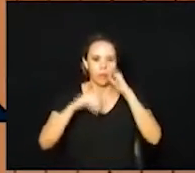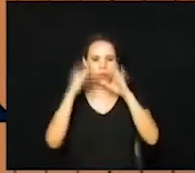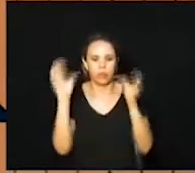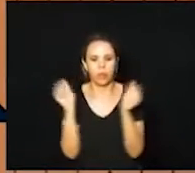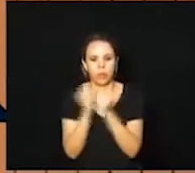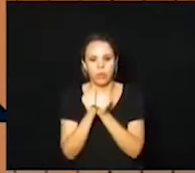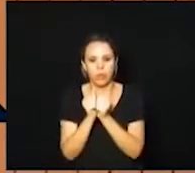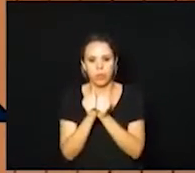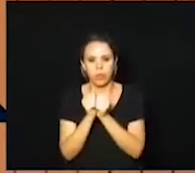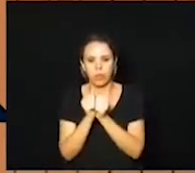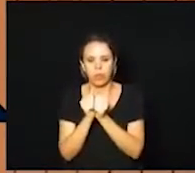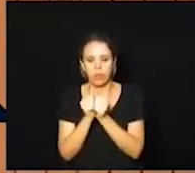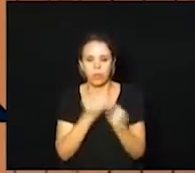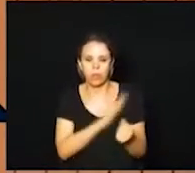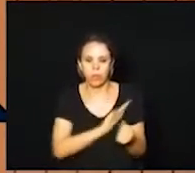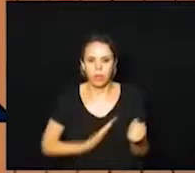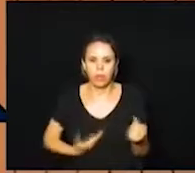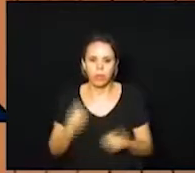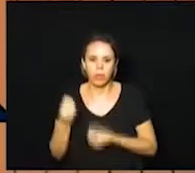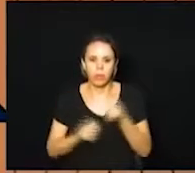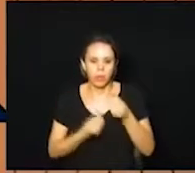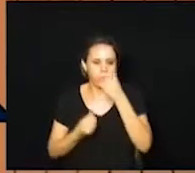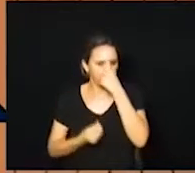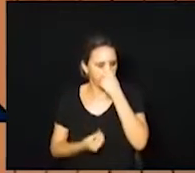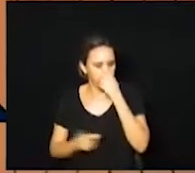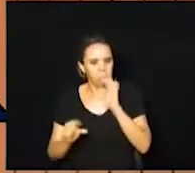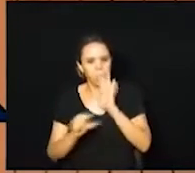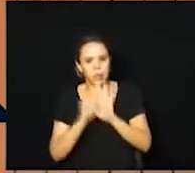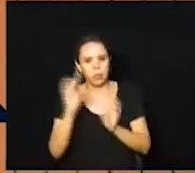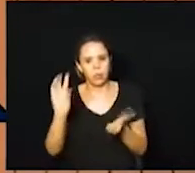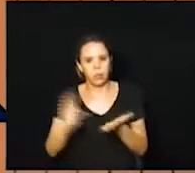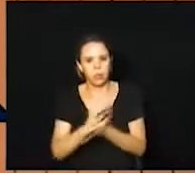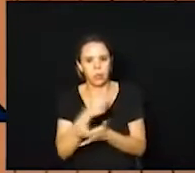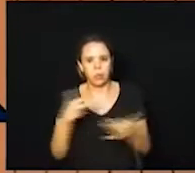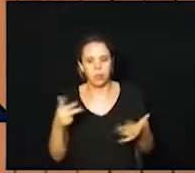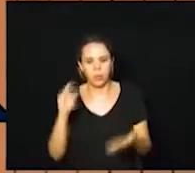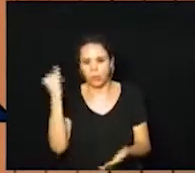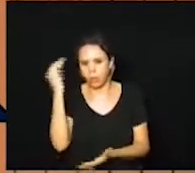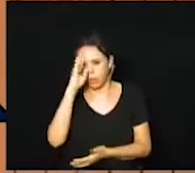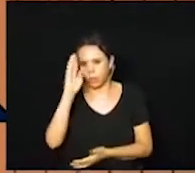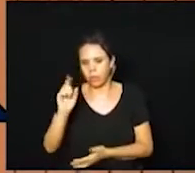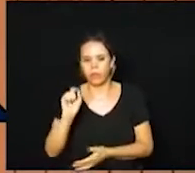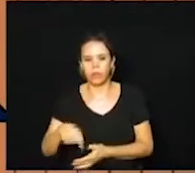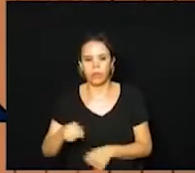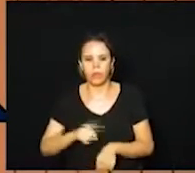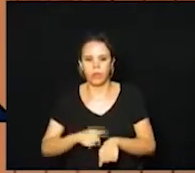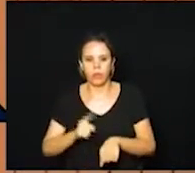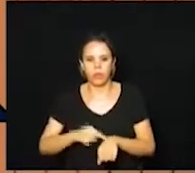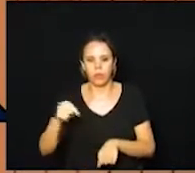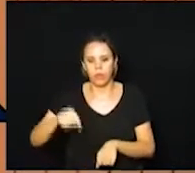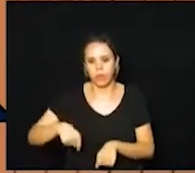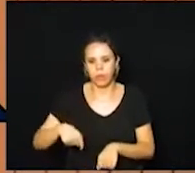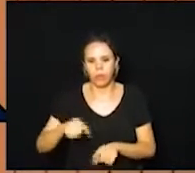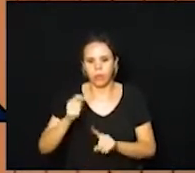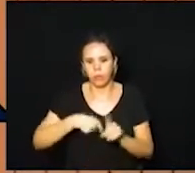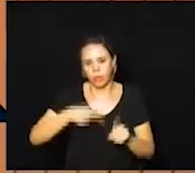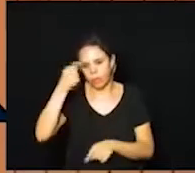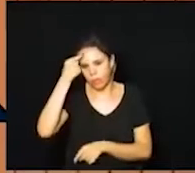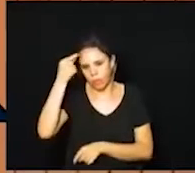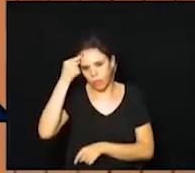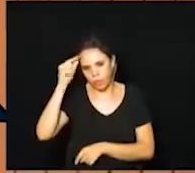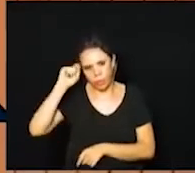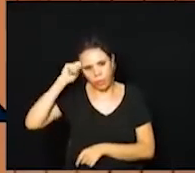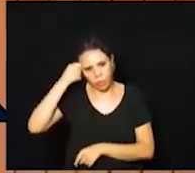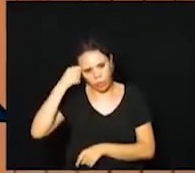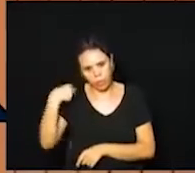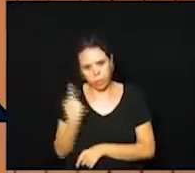identificar, porque a Câmara de Campinas não iria admitir ofensa racial contra um parlamentar na tribuna ou contra um parlamentar